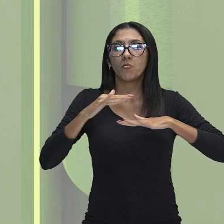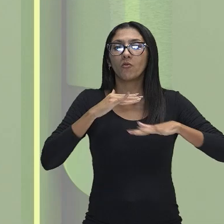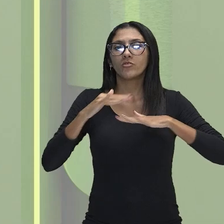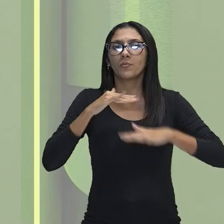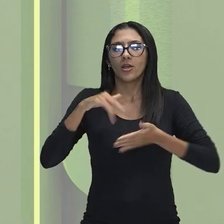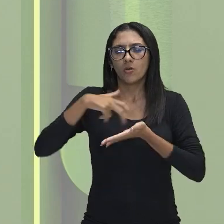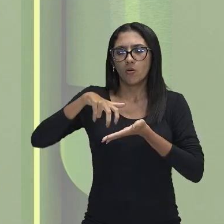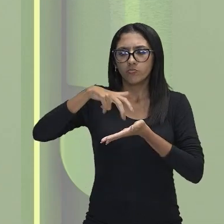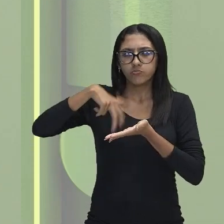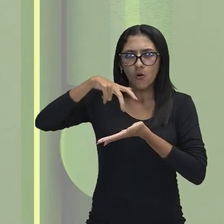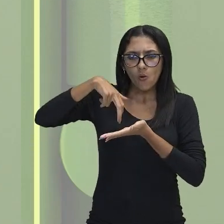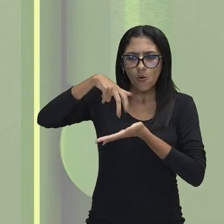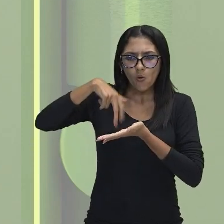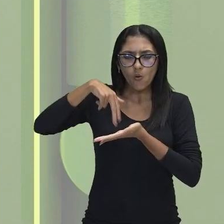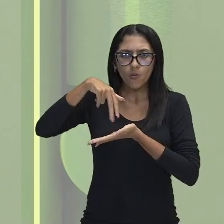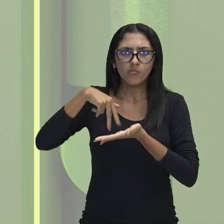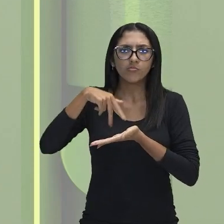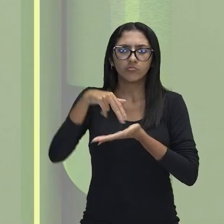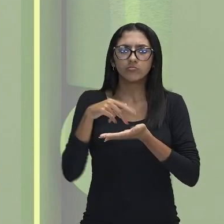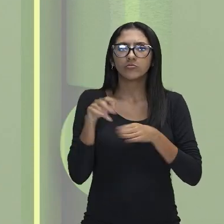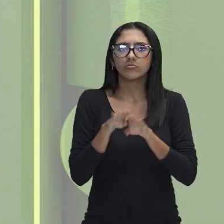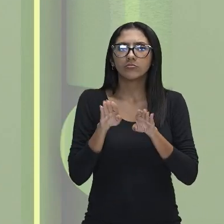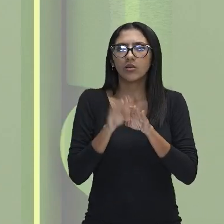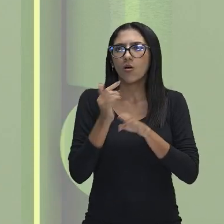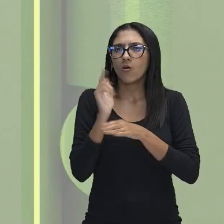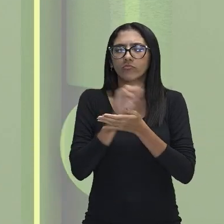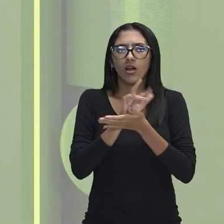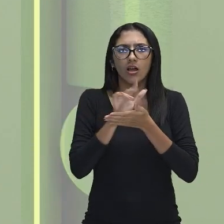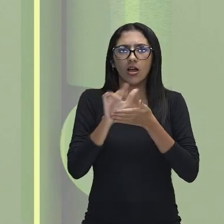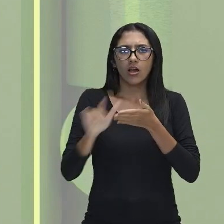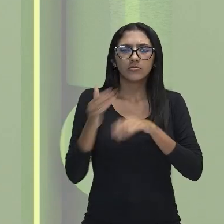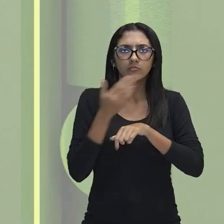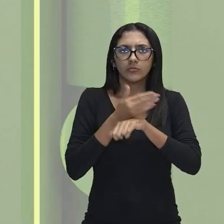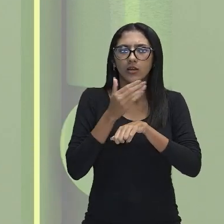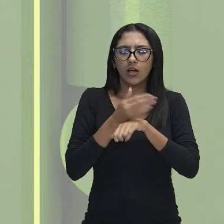podendo ser convocados outros exames mais